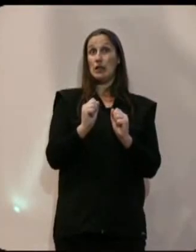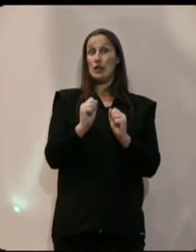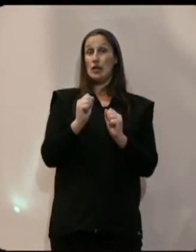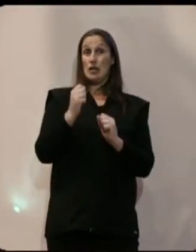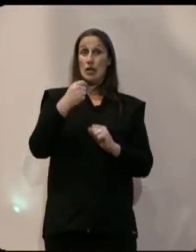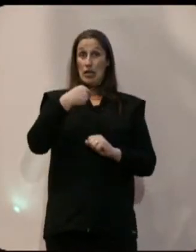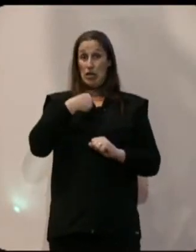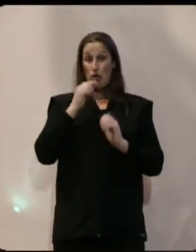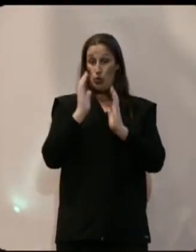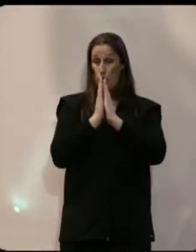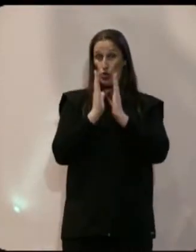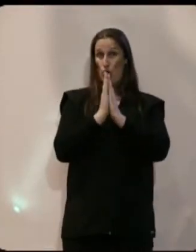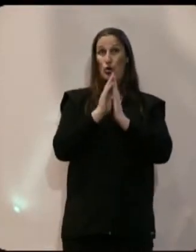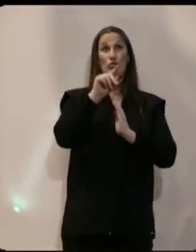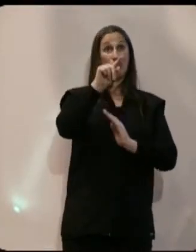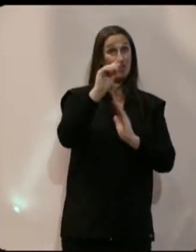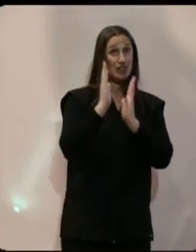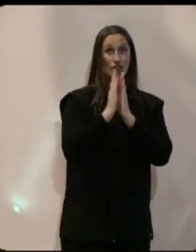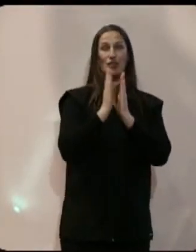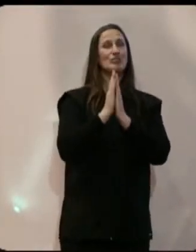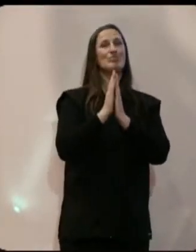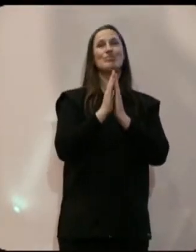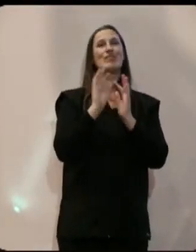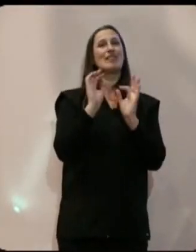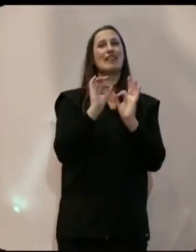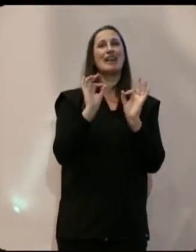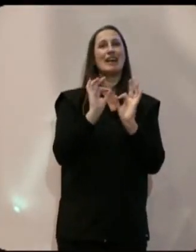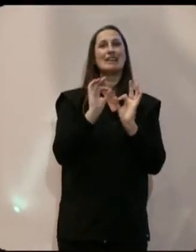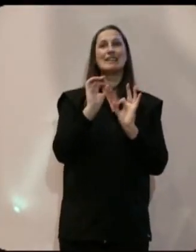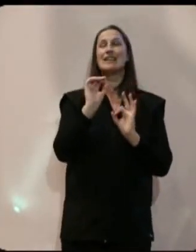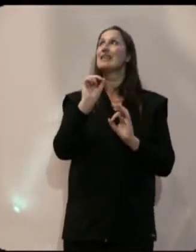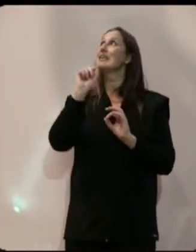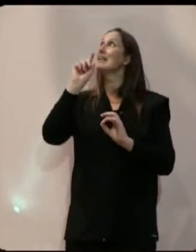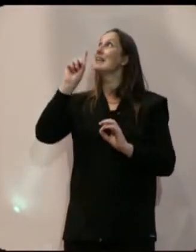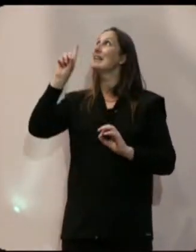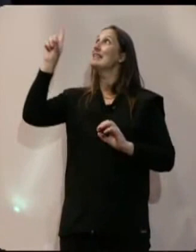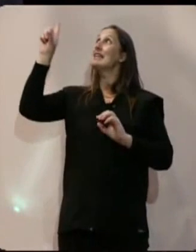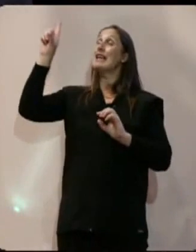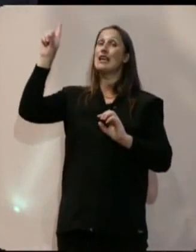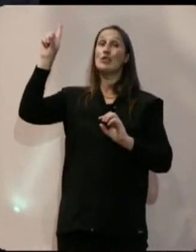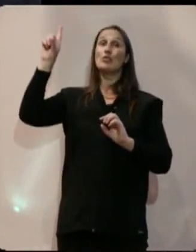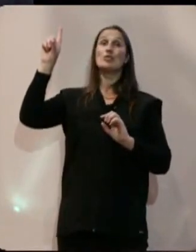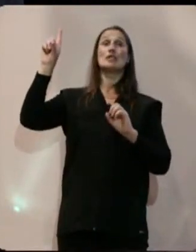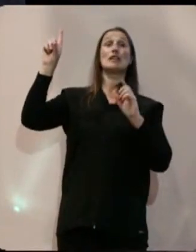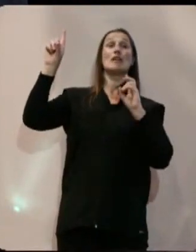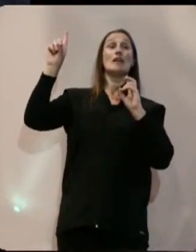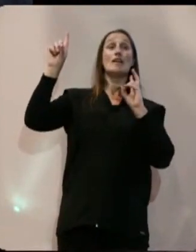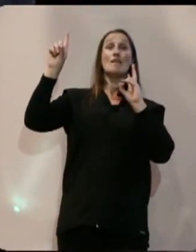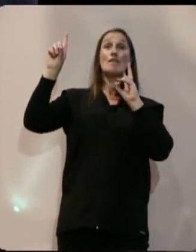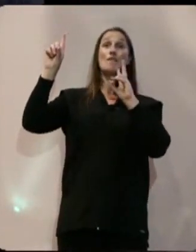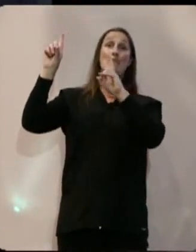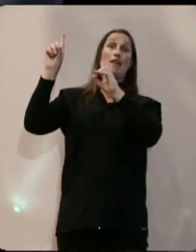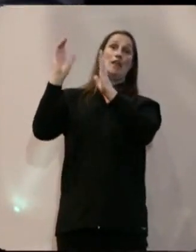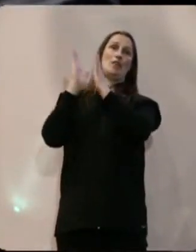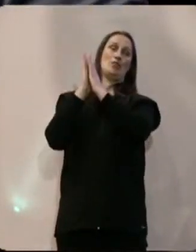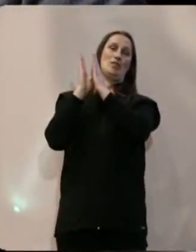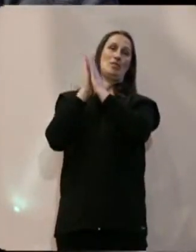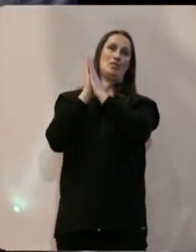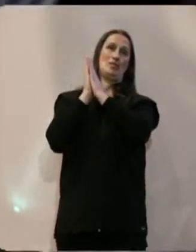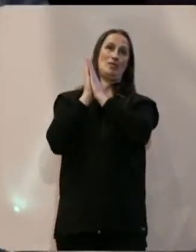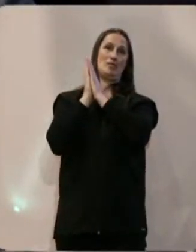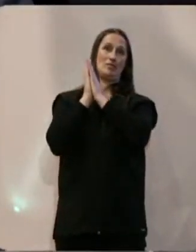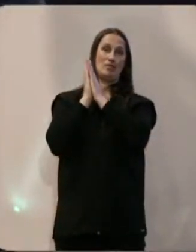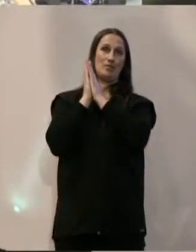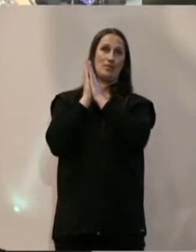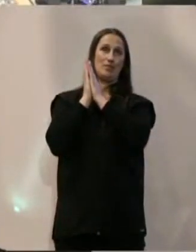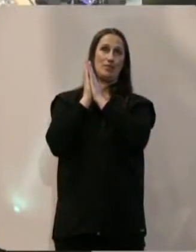quem ouve. E aí a gente aprende a honrar aquele que está ouvindo e tratando a nossa vida. Então, se